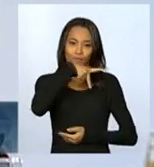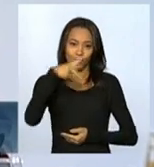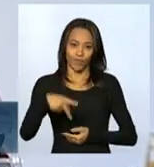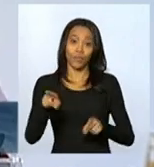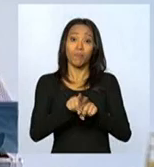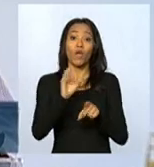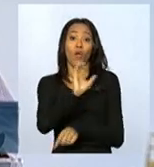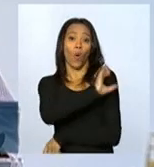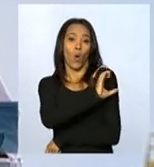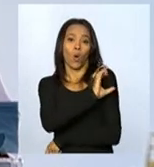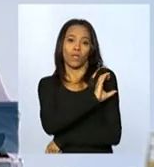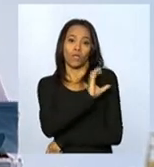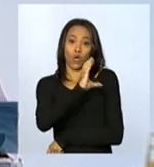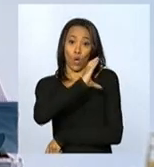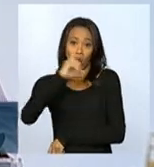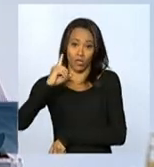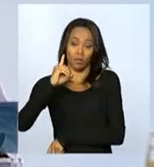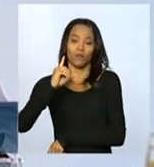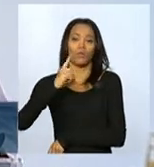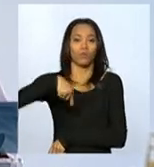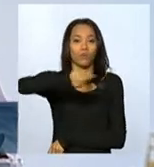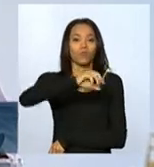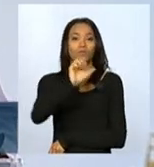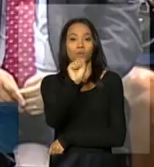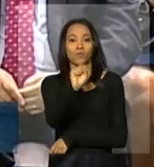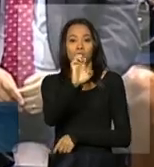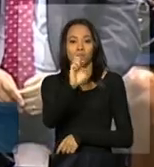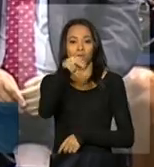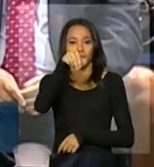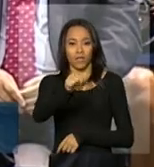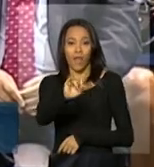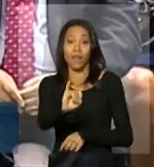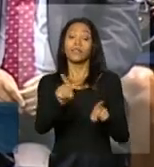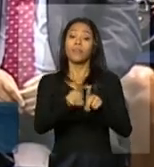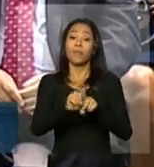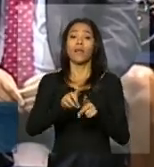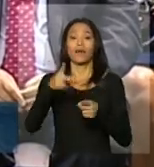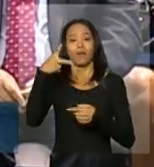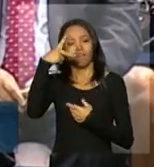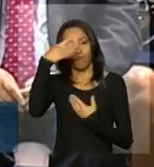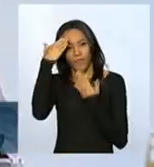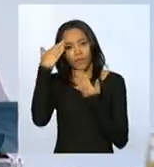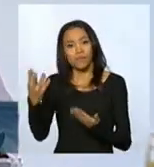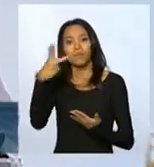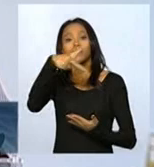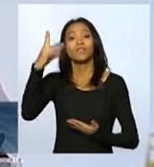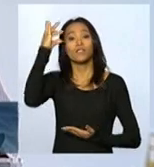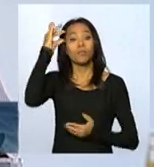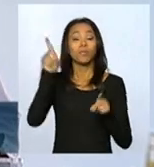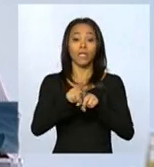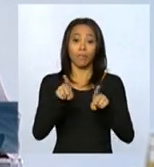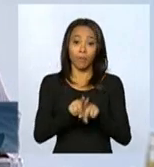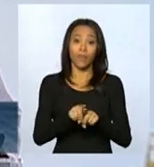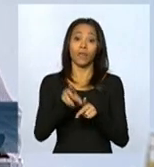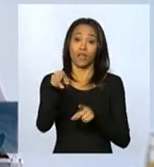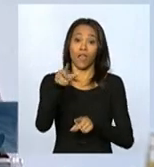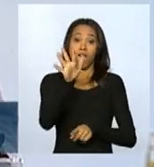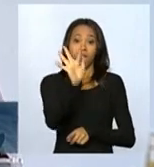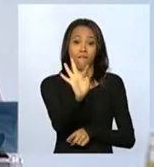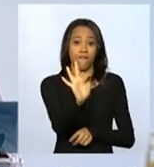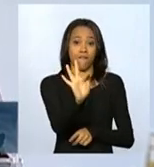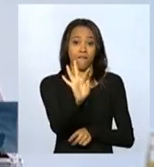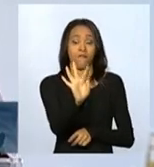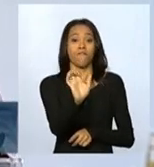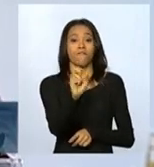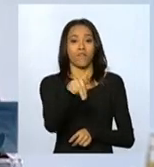SENAI e à senhora presidenta Dilma Rousseff e ao senhor prefeito Fernando Haddad, porque sem eles esse